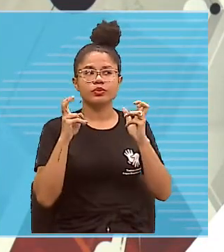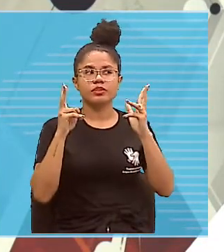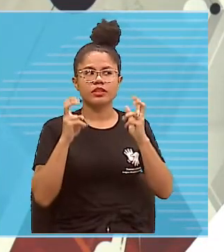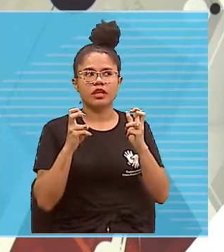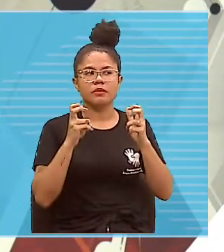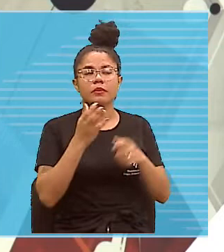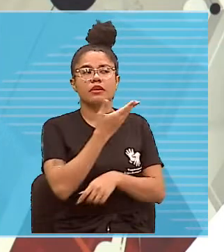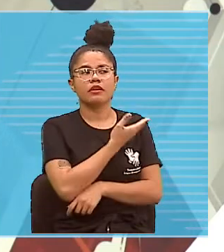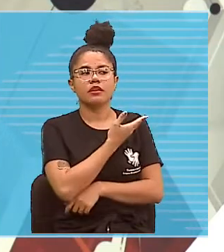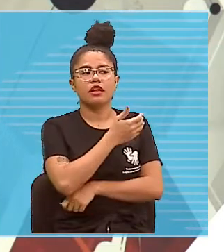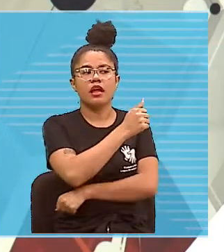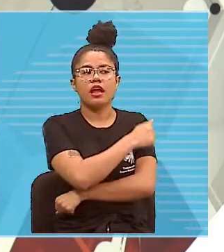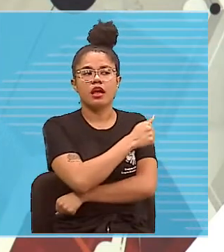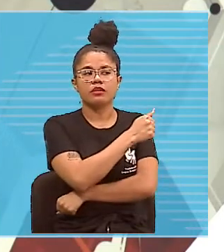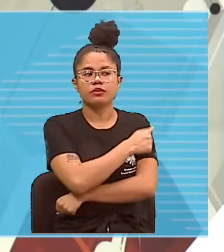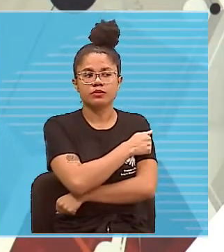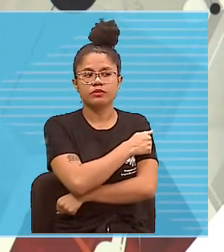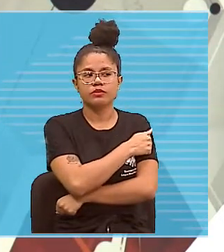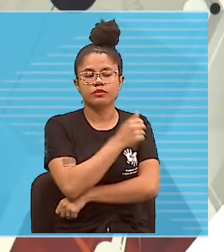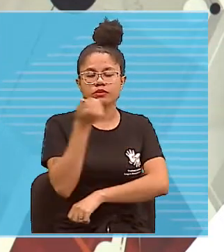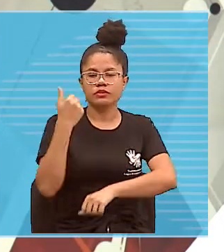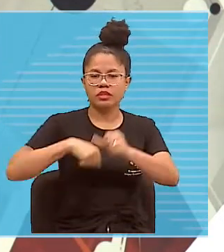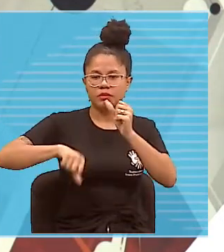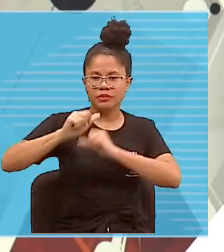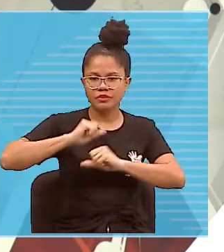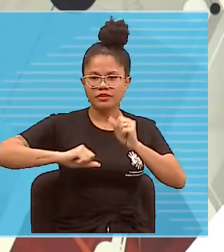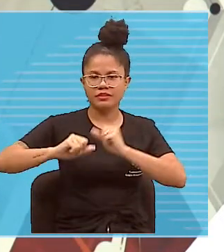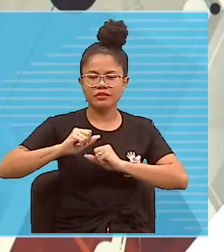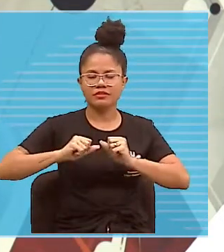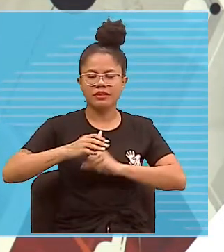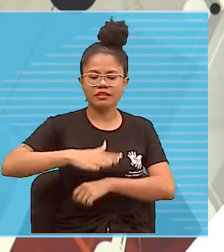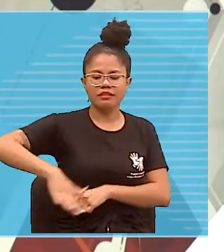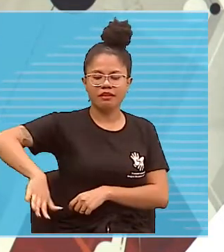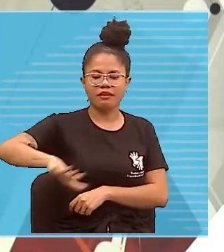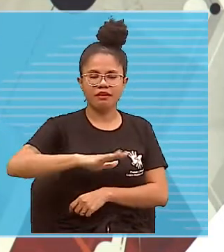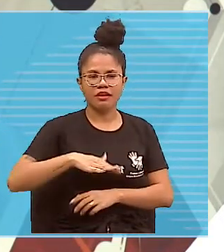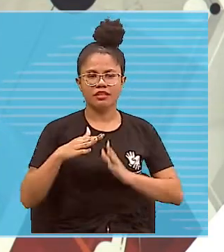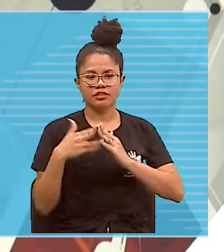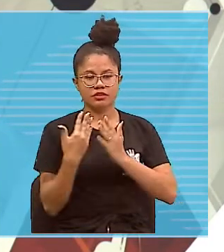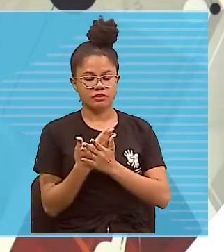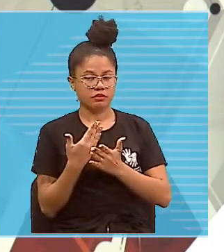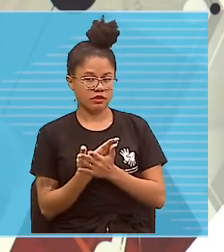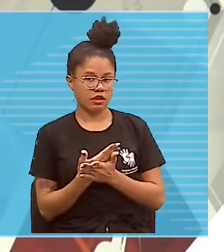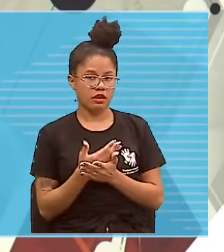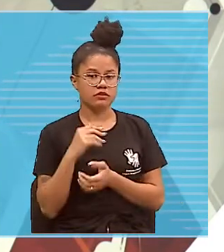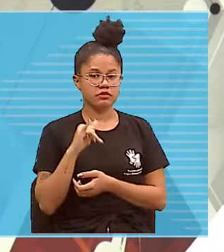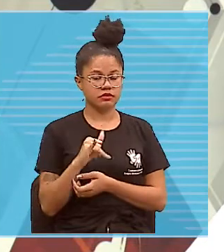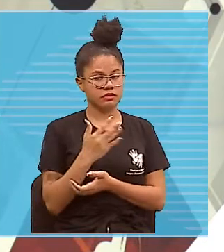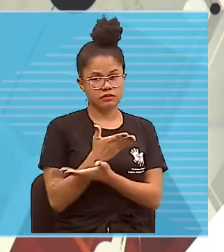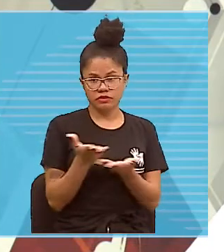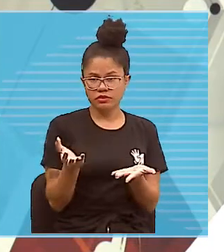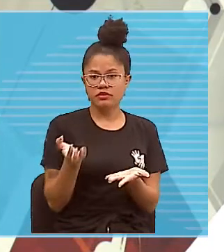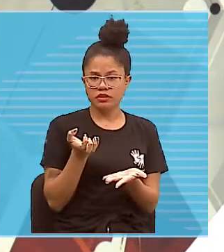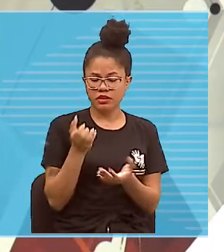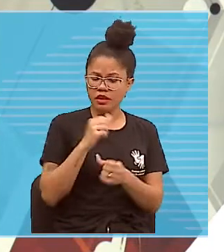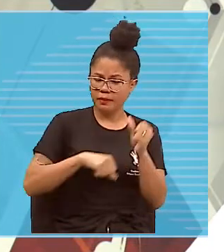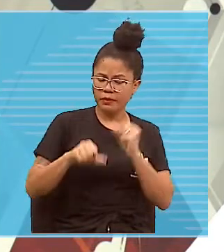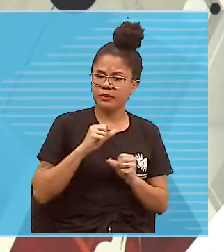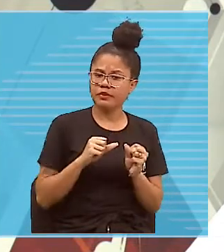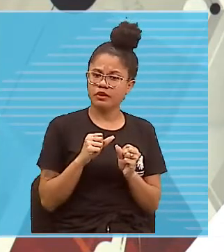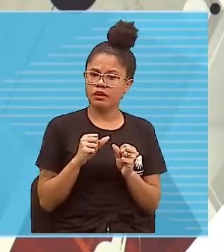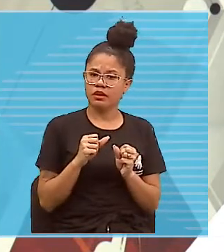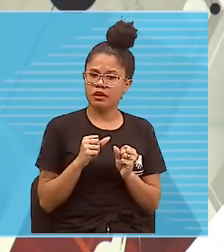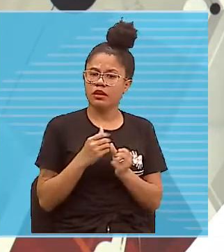estudantes enquanto atores na mudança do espaço escolar. Então, se você quer mudar, seja essa mudança,